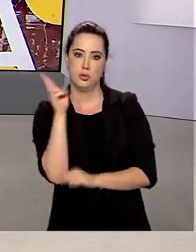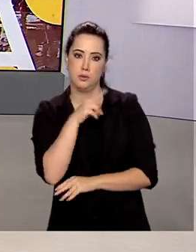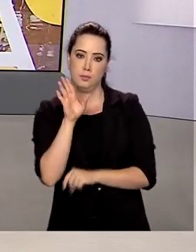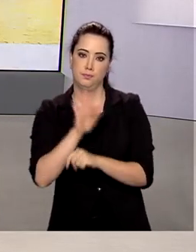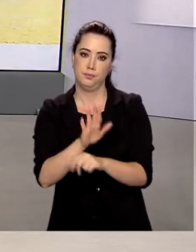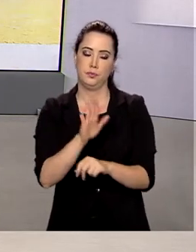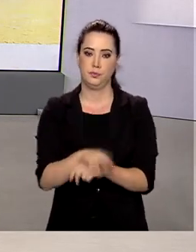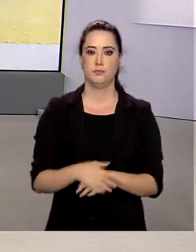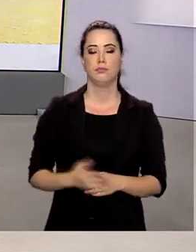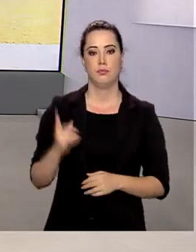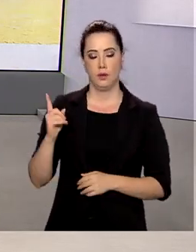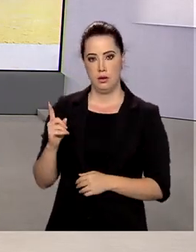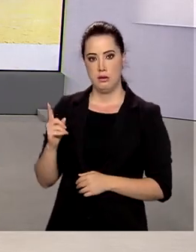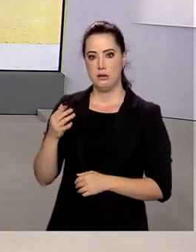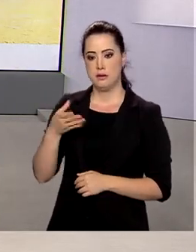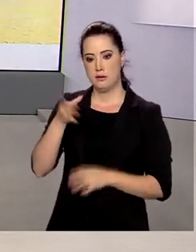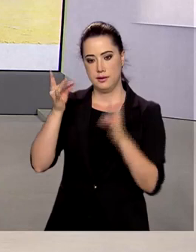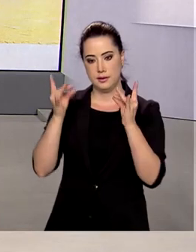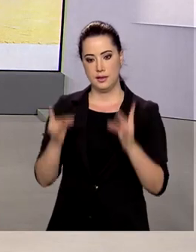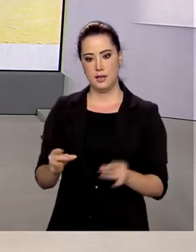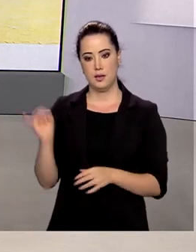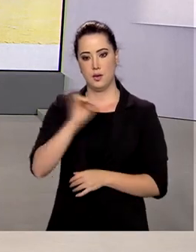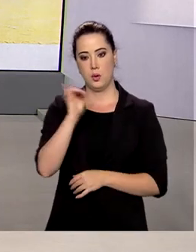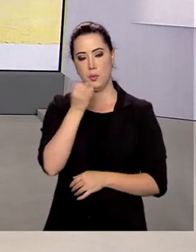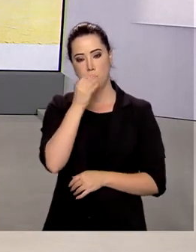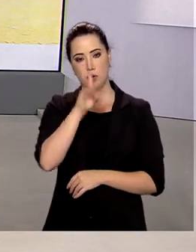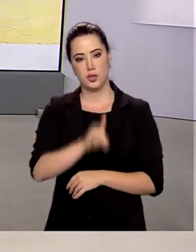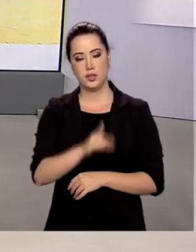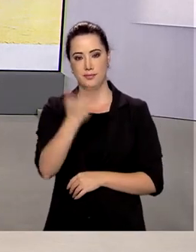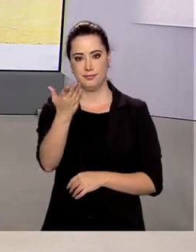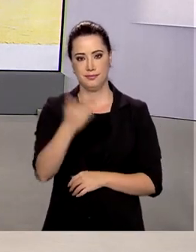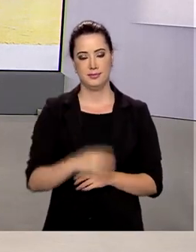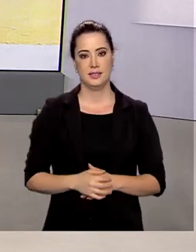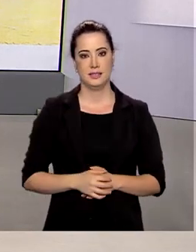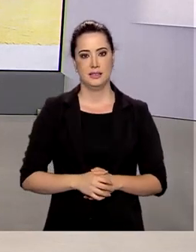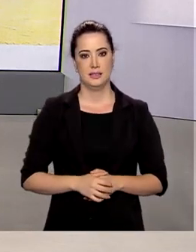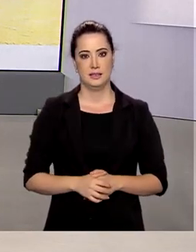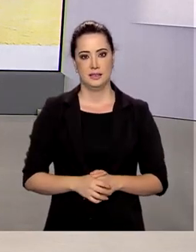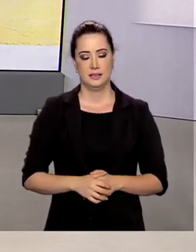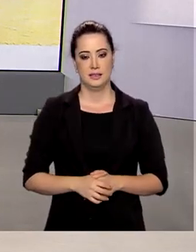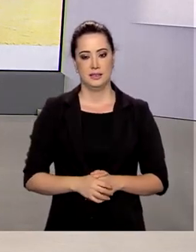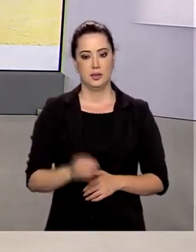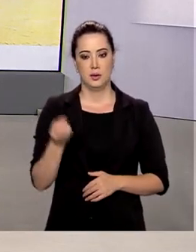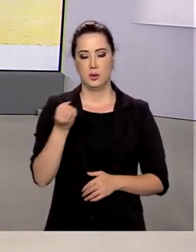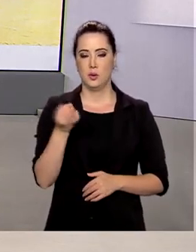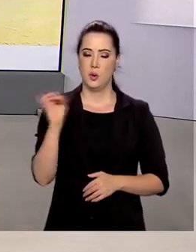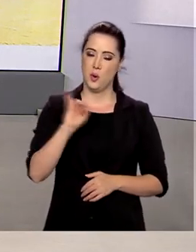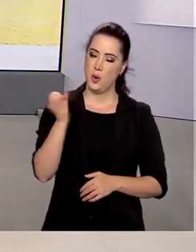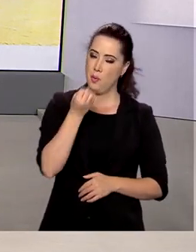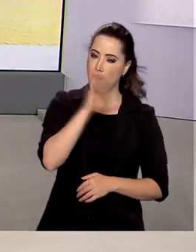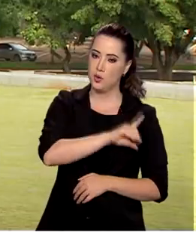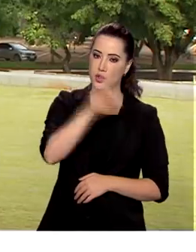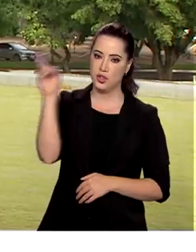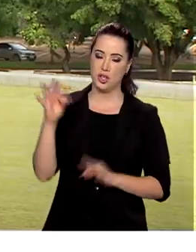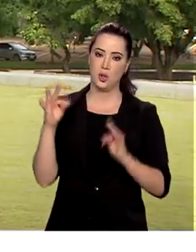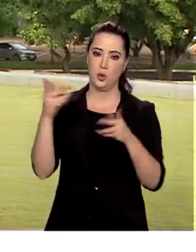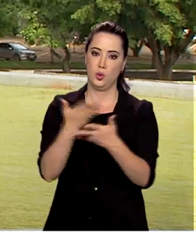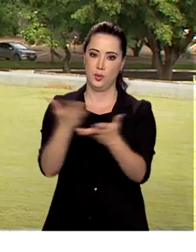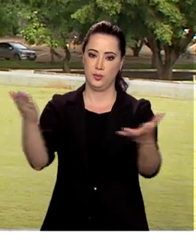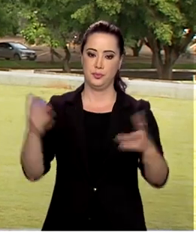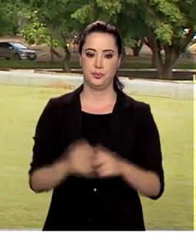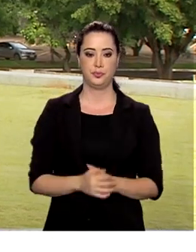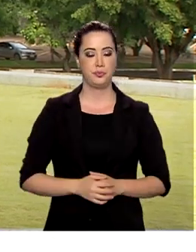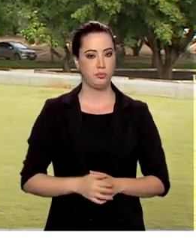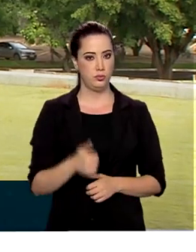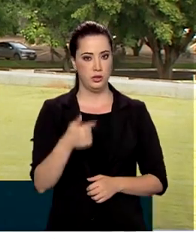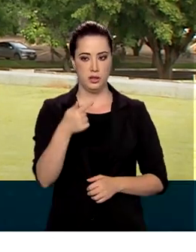repórter Gabriela Noronha tem os detalhes Bom dia Gabriela Bom dia Manuela Um bom dia a todos a isso mesmo